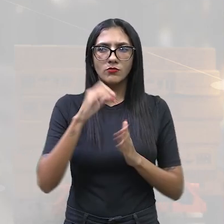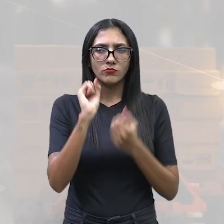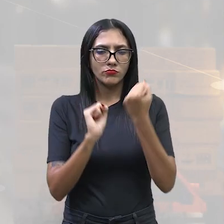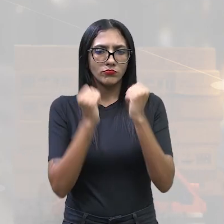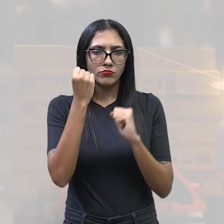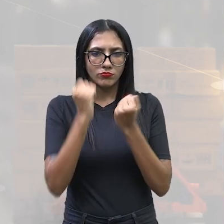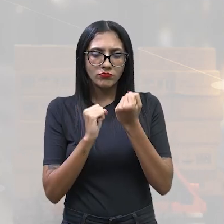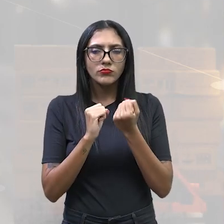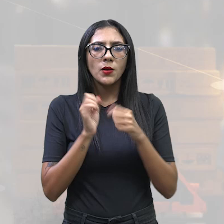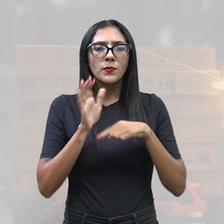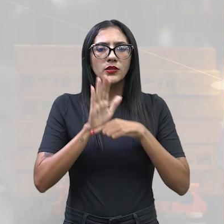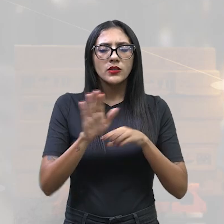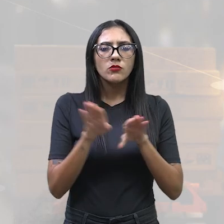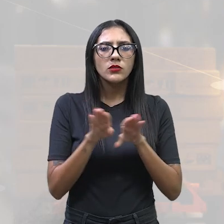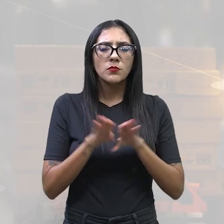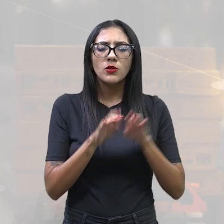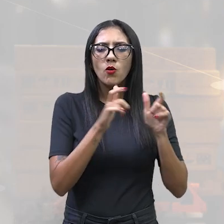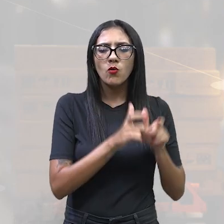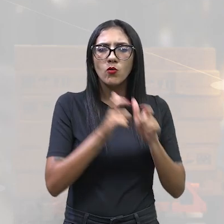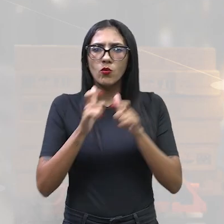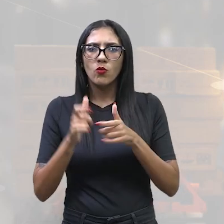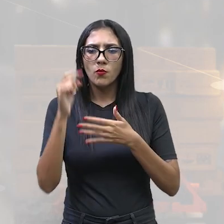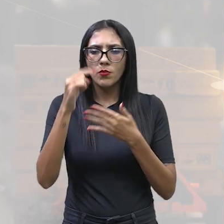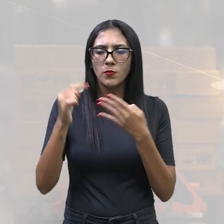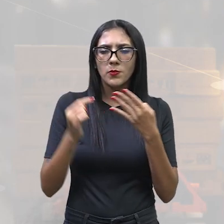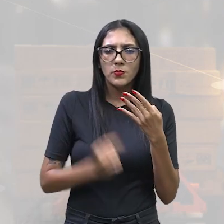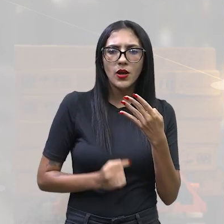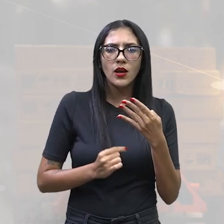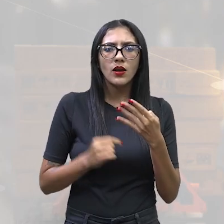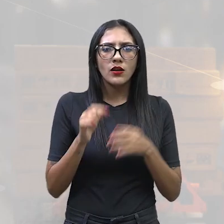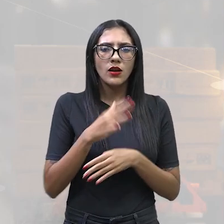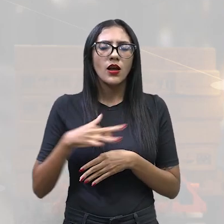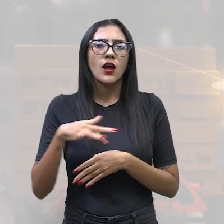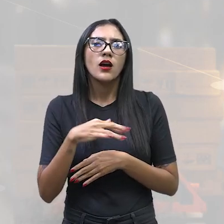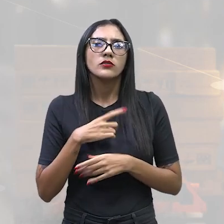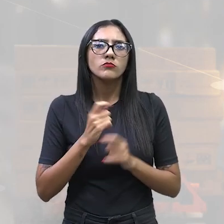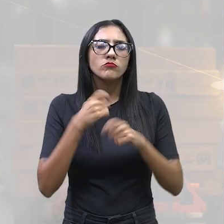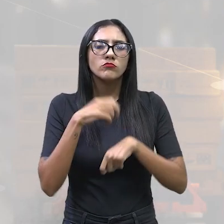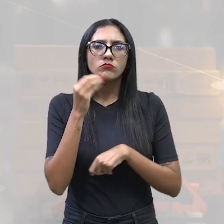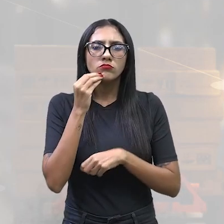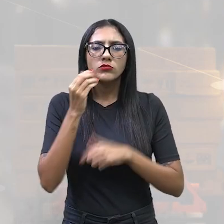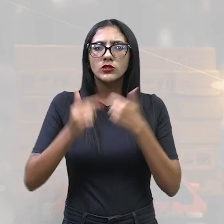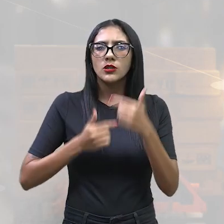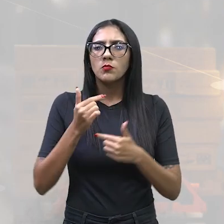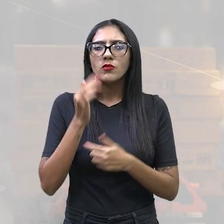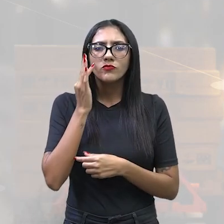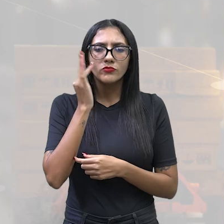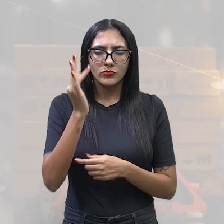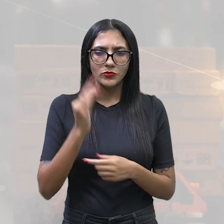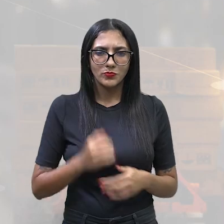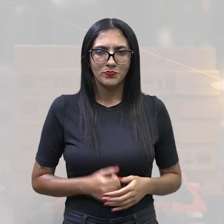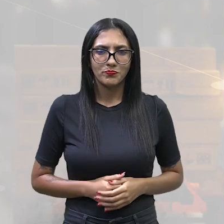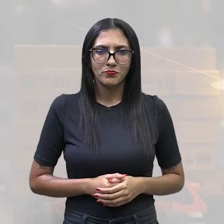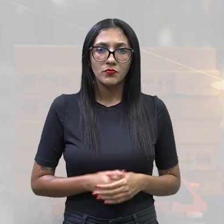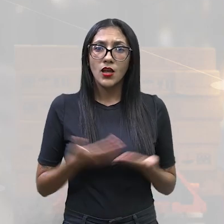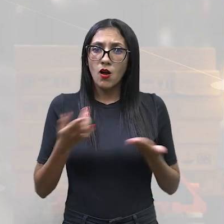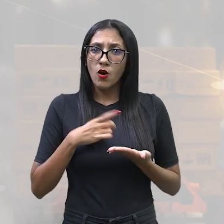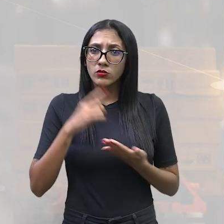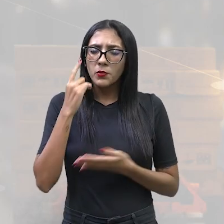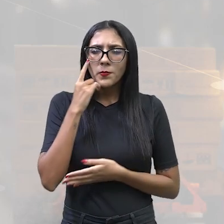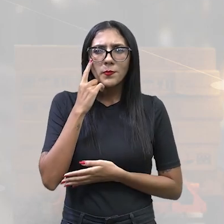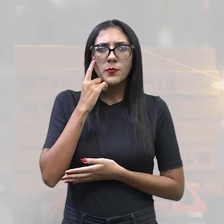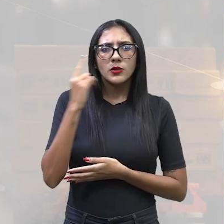indicando as demandas por área de atuação para os próximos anos. E aqui fica uma interrogação para todos nós.